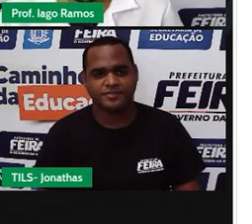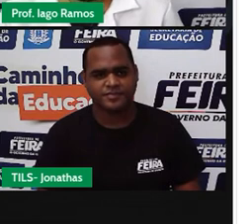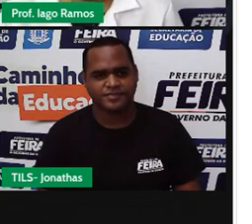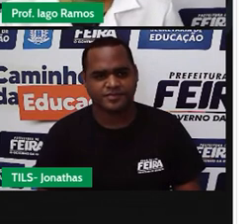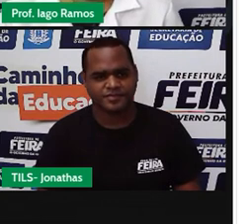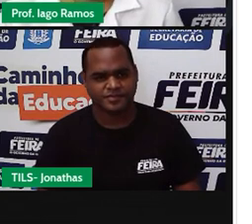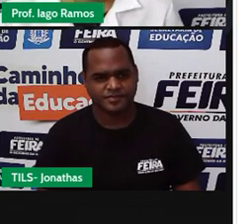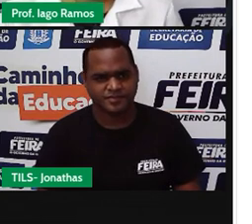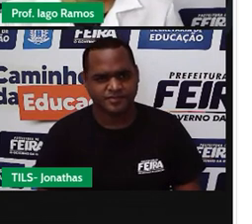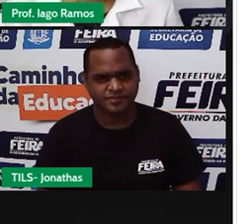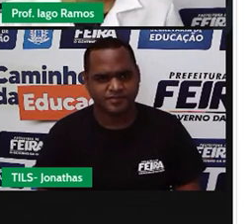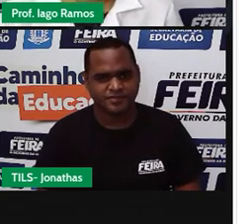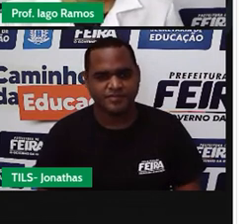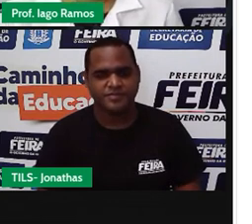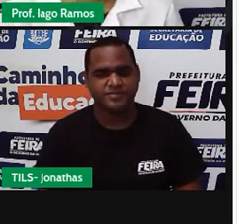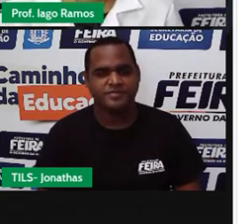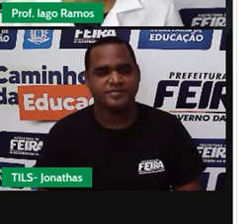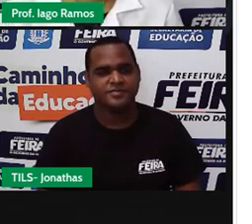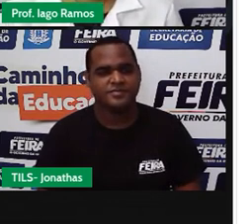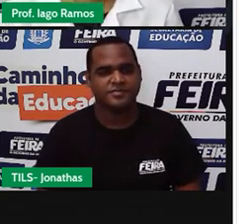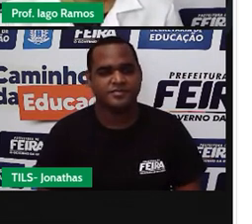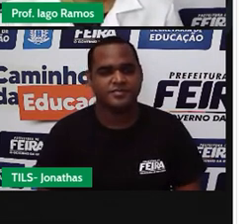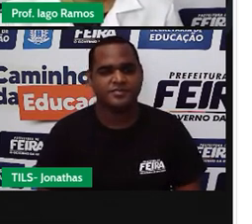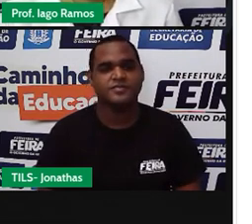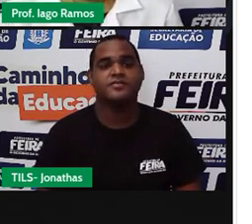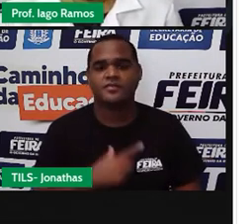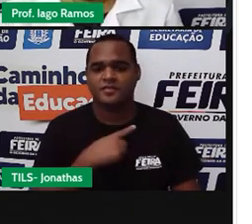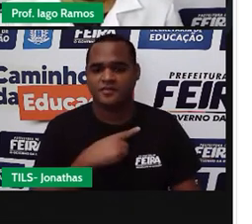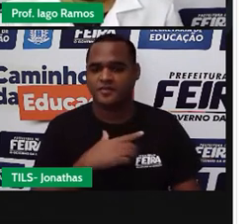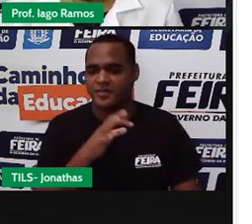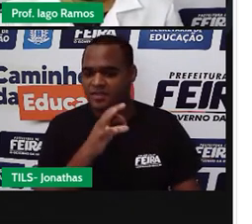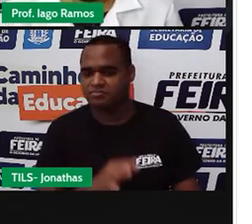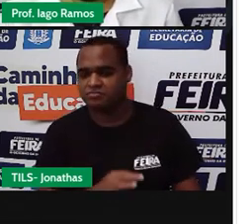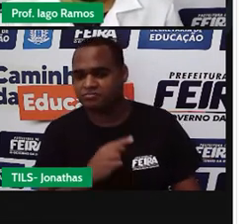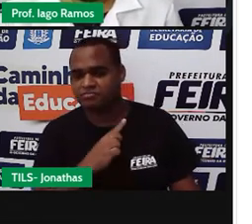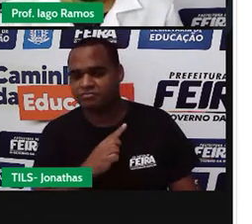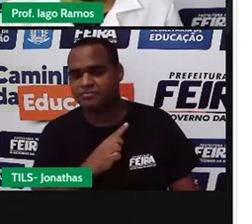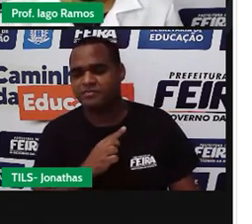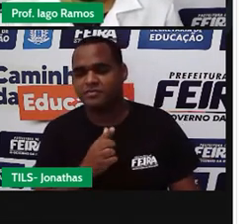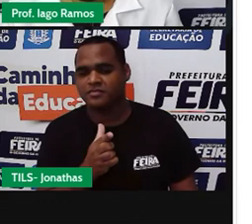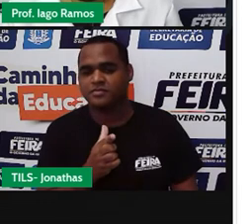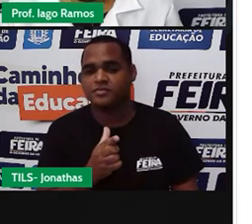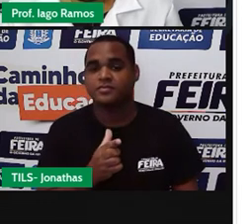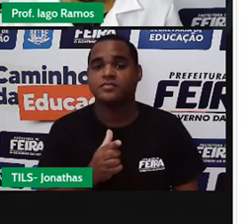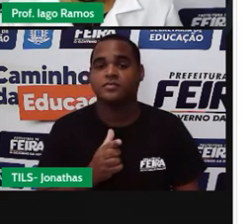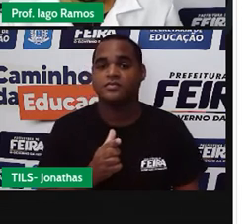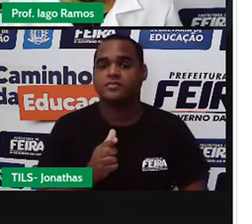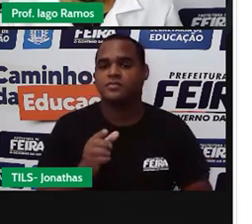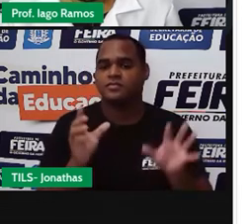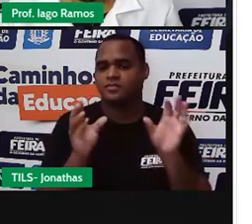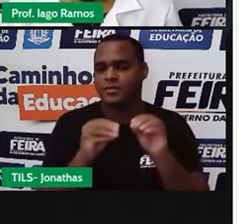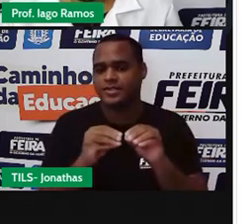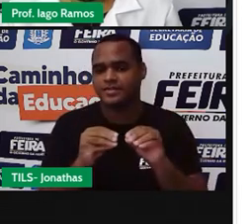ó vai virar isso aqui ó e vai ficar